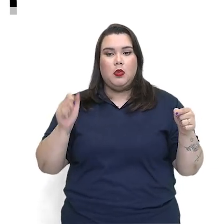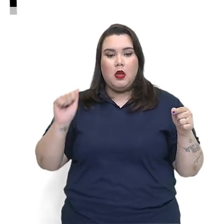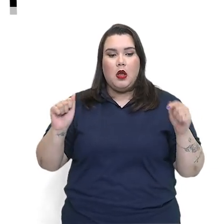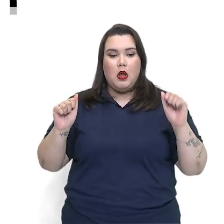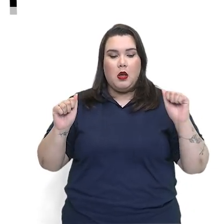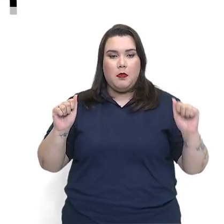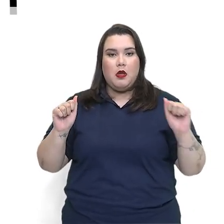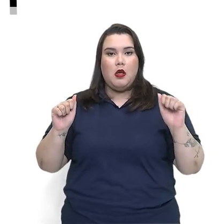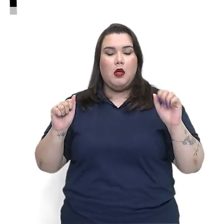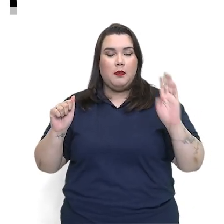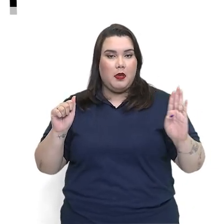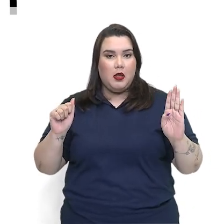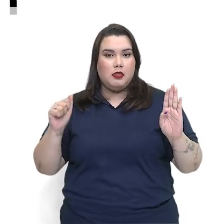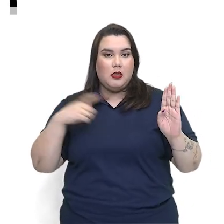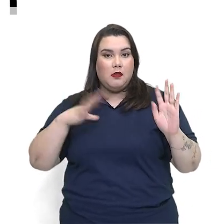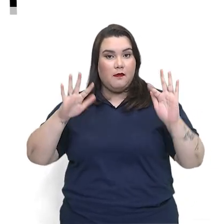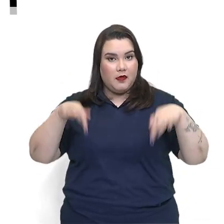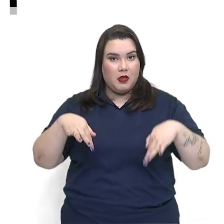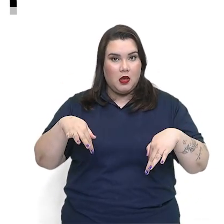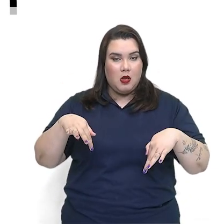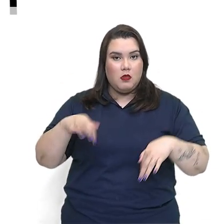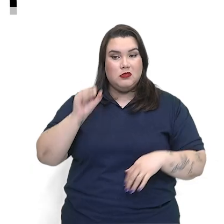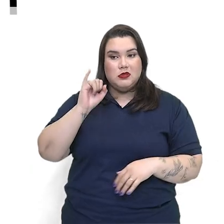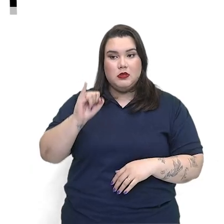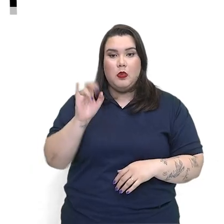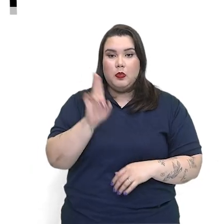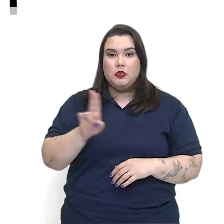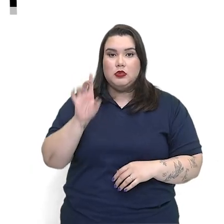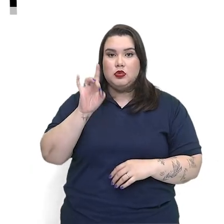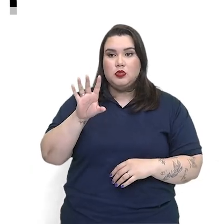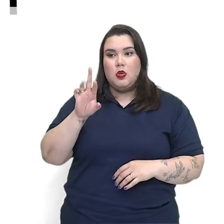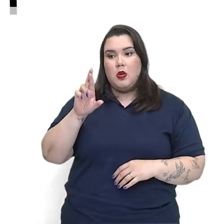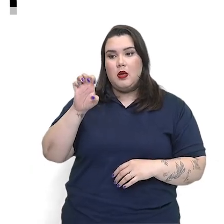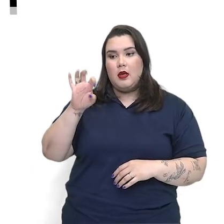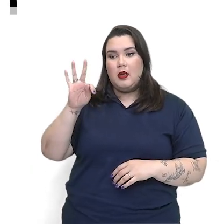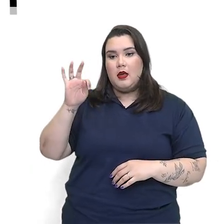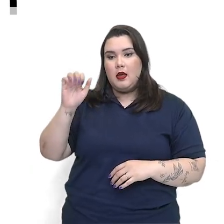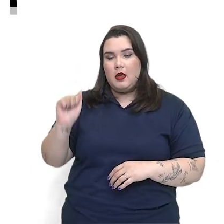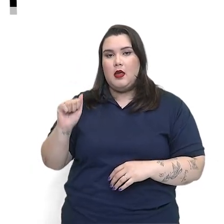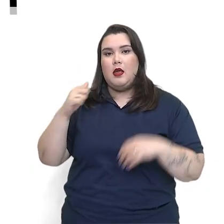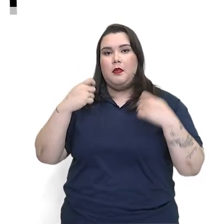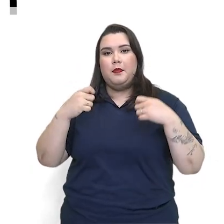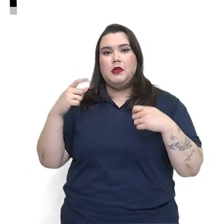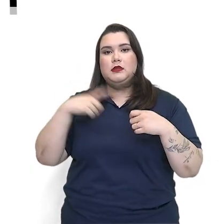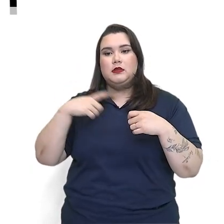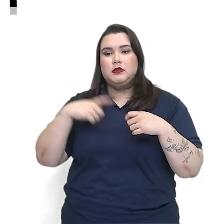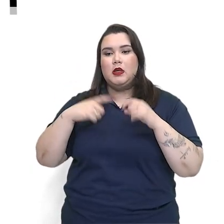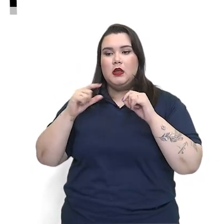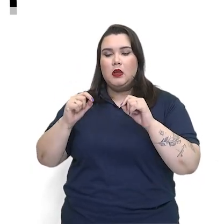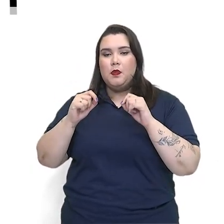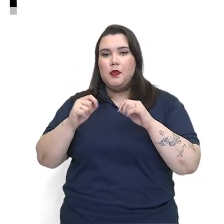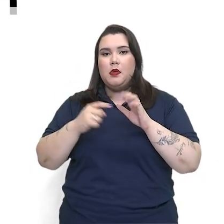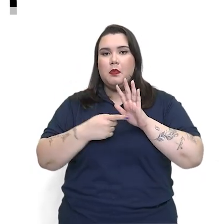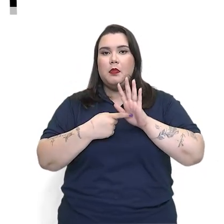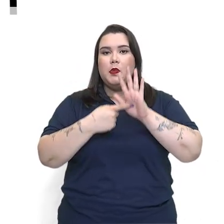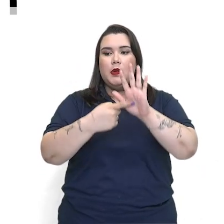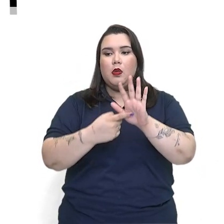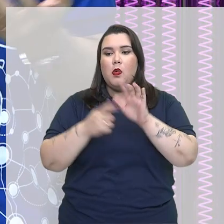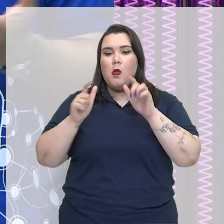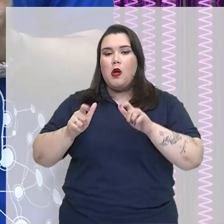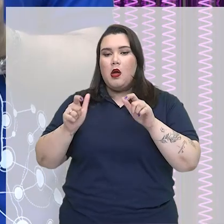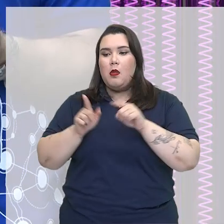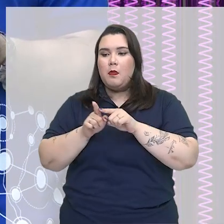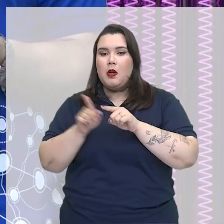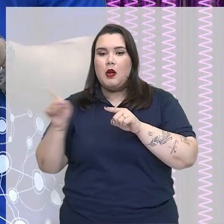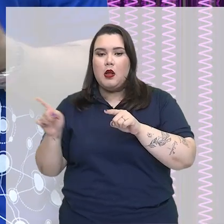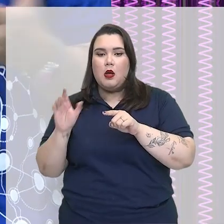B. Agora, se eu quiser dizer reta B, eu tenho que colocar as setinhas nas pontas, beleza? Então,